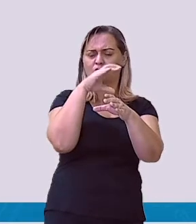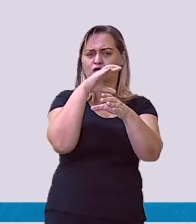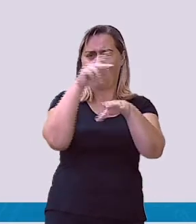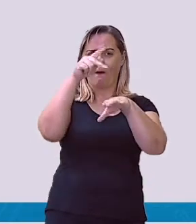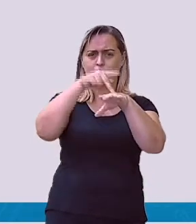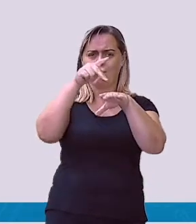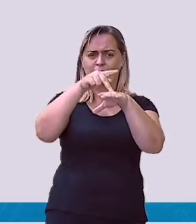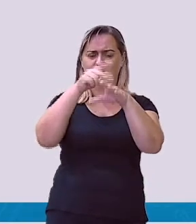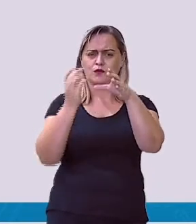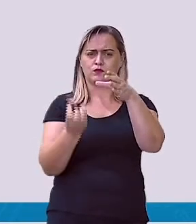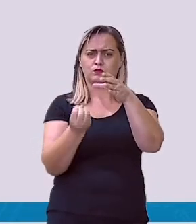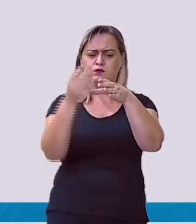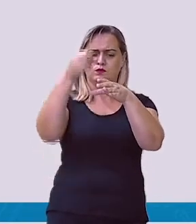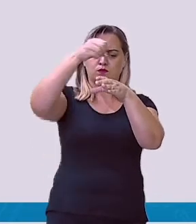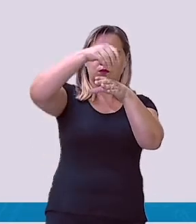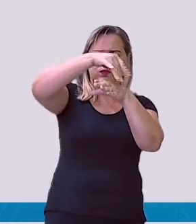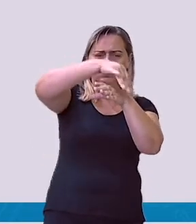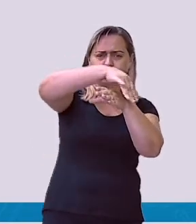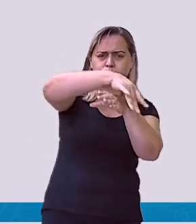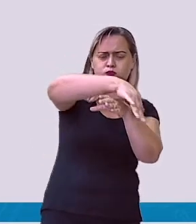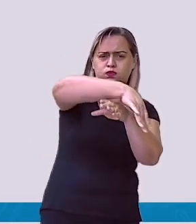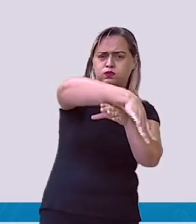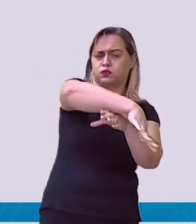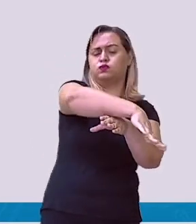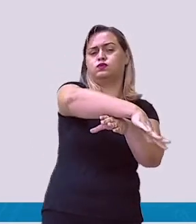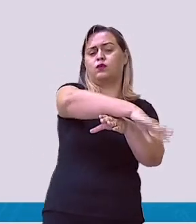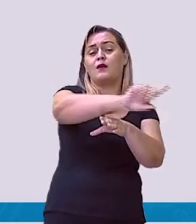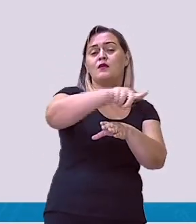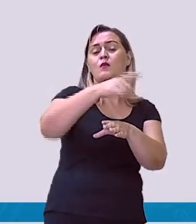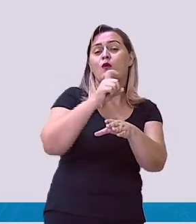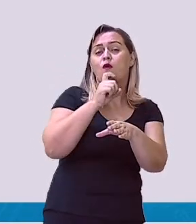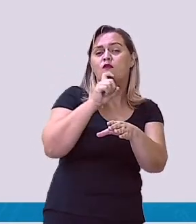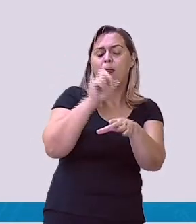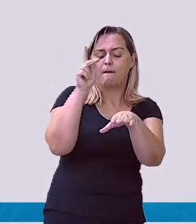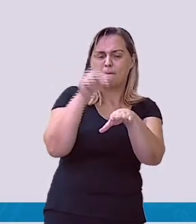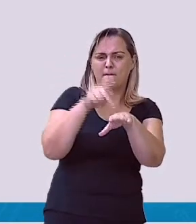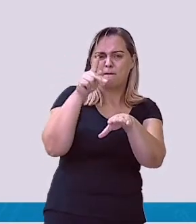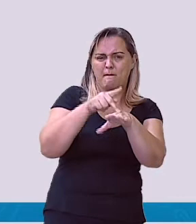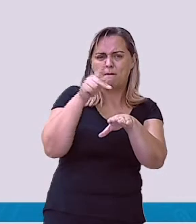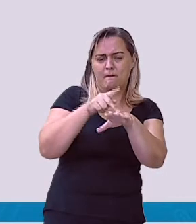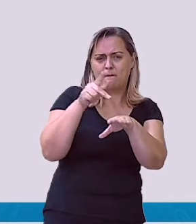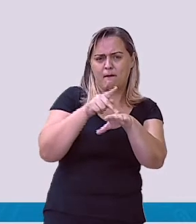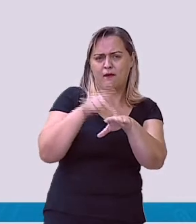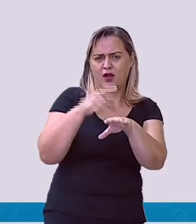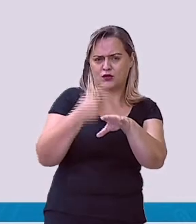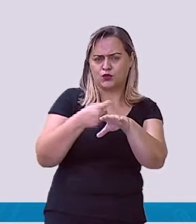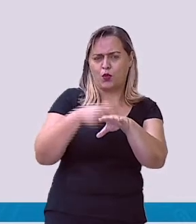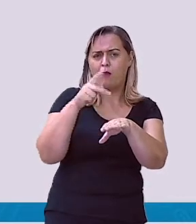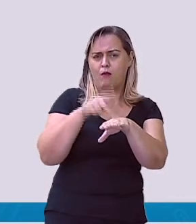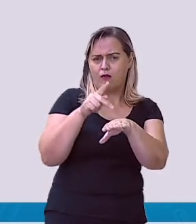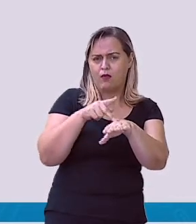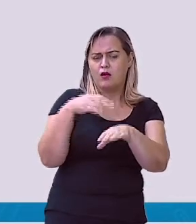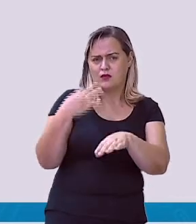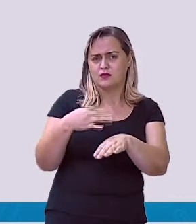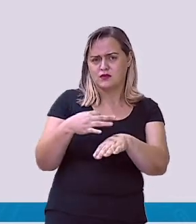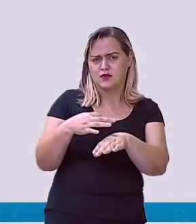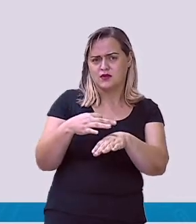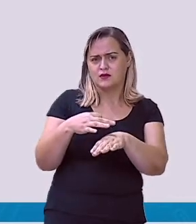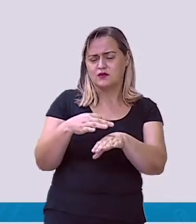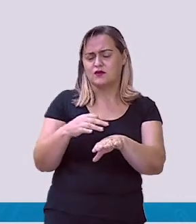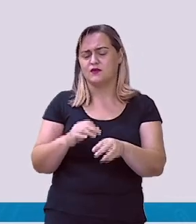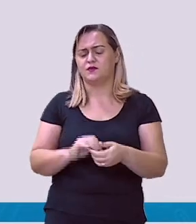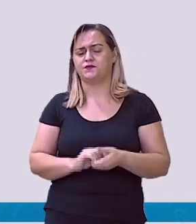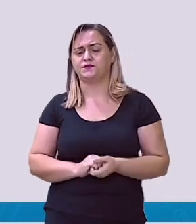rocha, ela vai esfriar, vai se tornar em rocha, né? Que ela sai pastosa, muito quente, ela vai